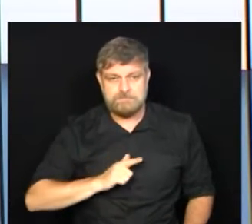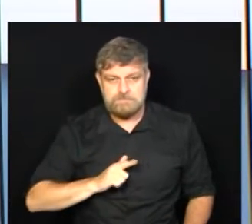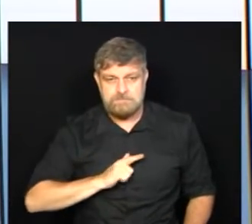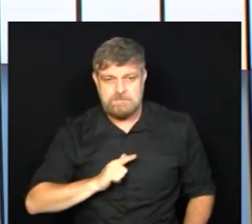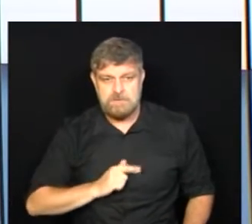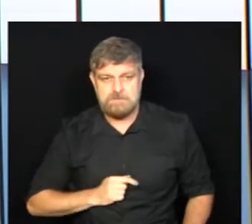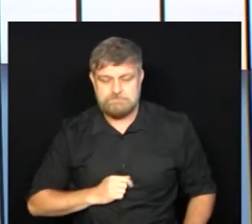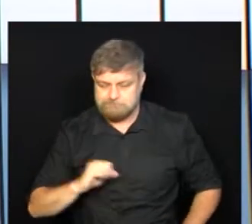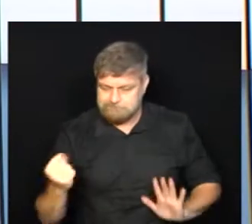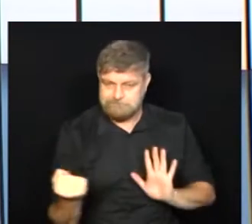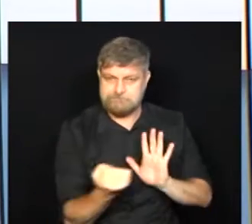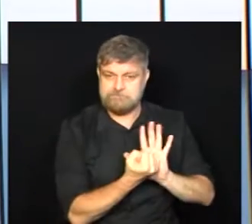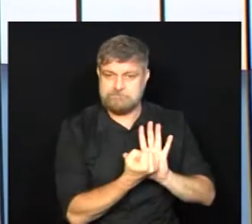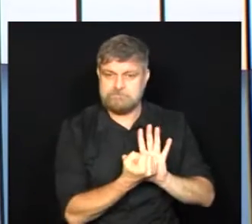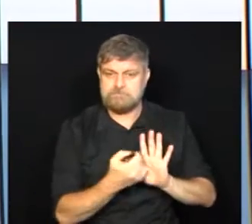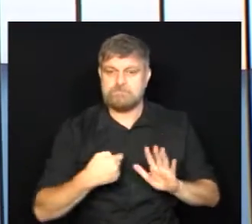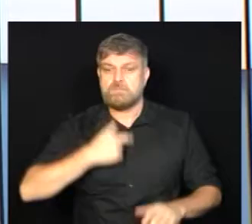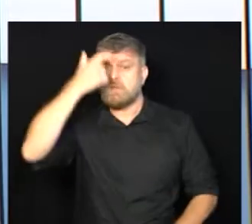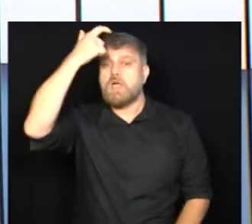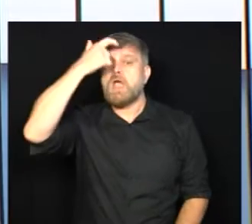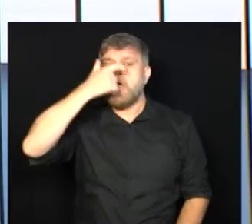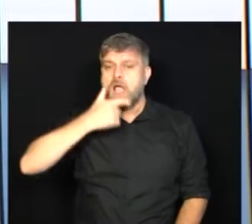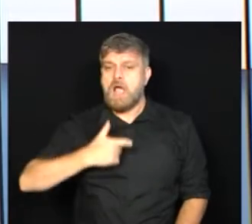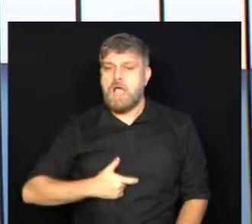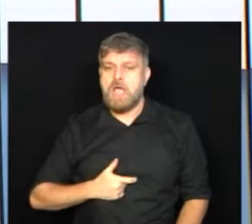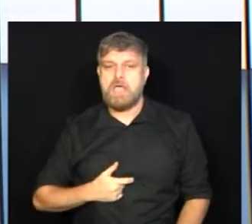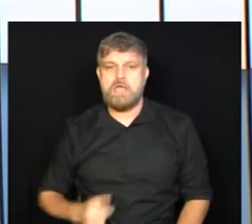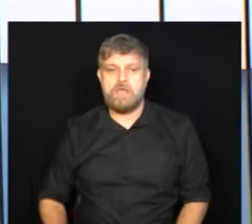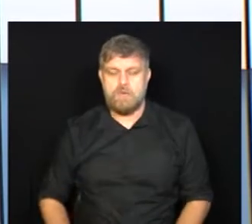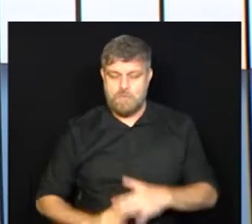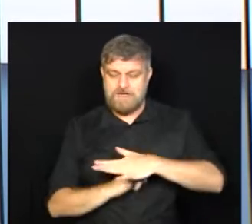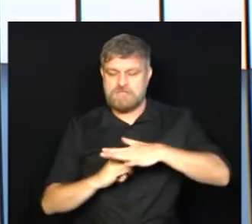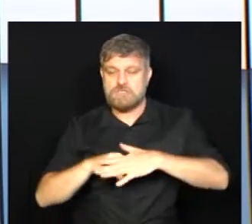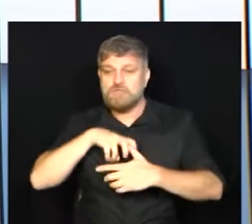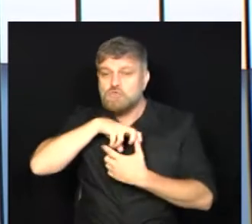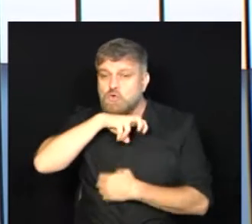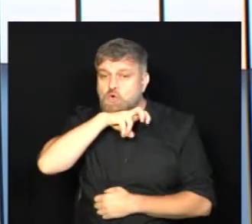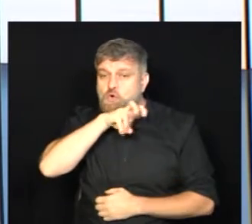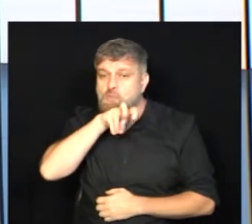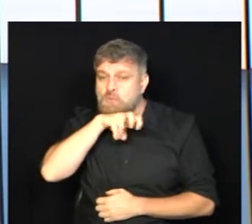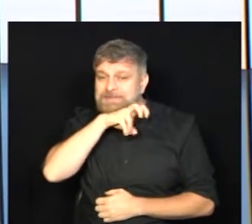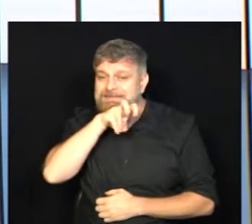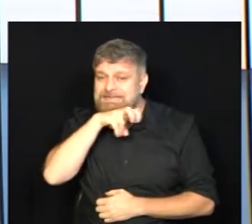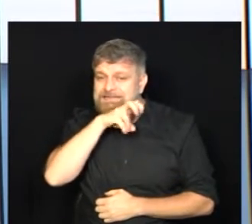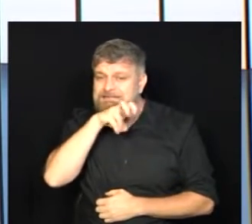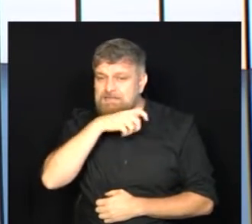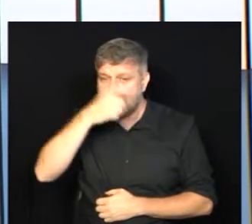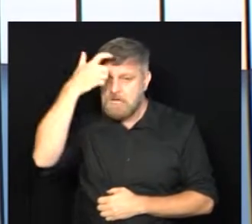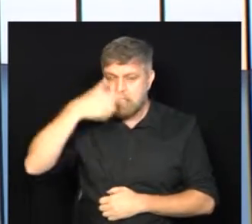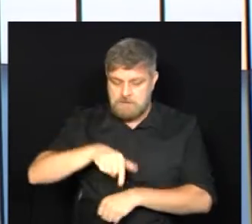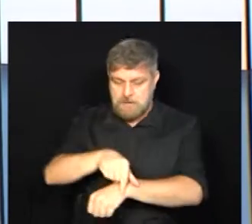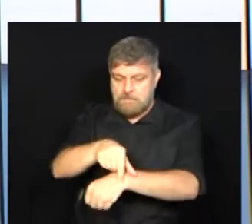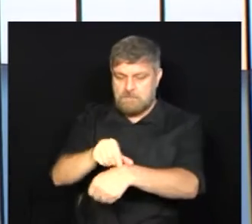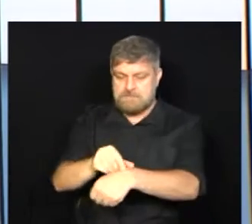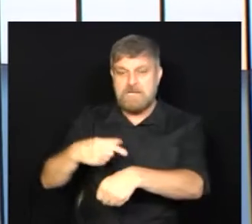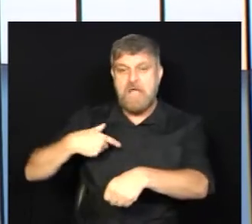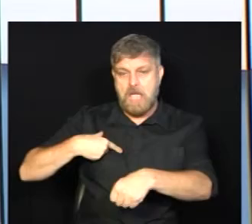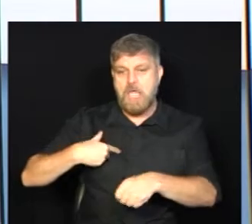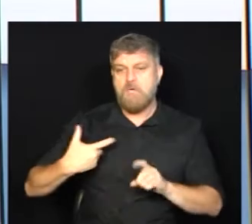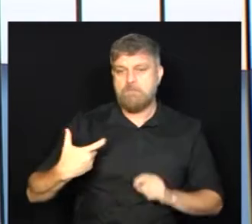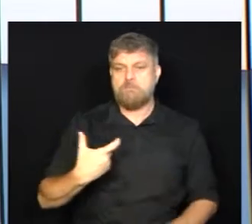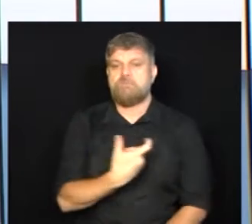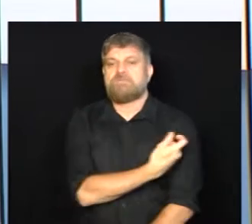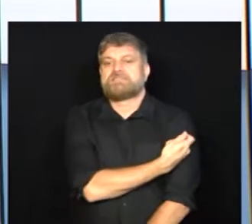selo simbólico dizendo: estou vacinada pelo Butantan, e uma pulseira com a frase "eu me vacinei".